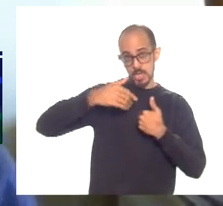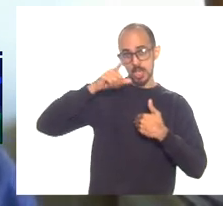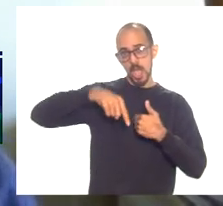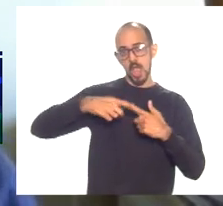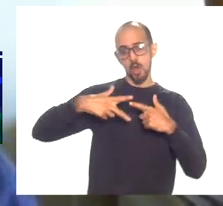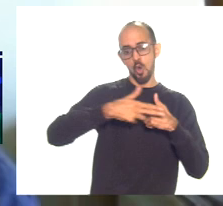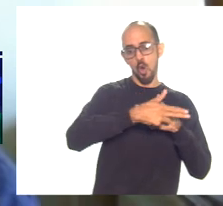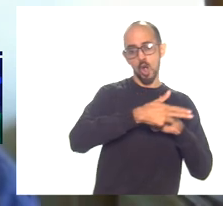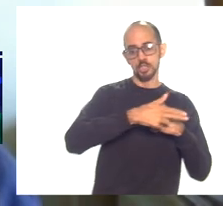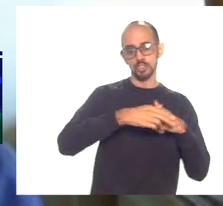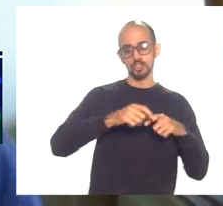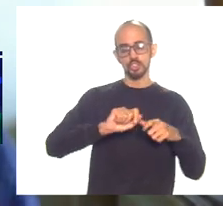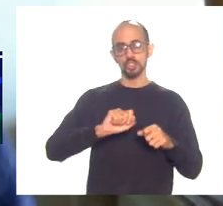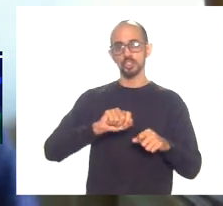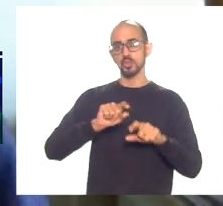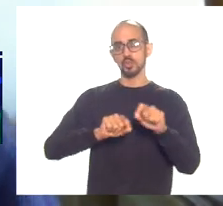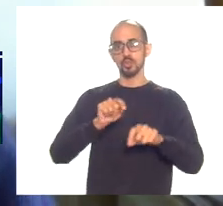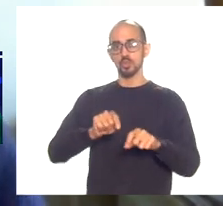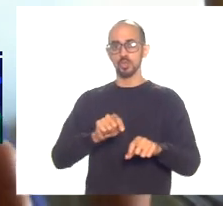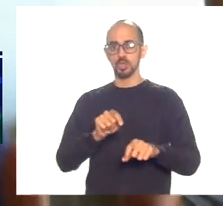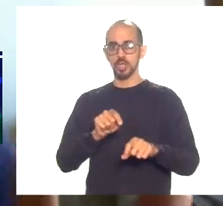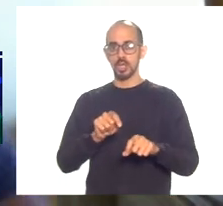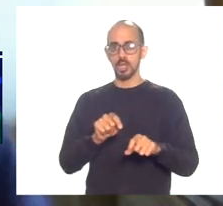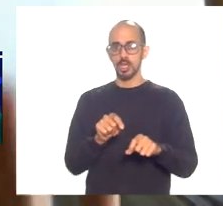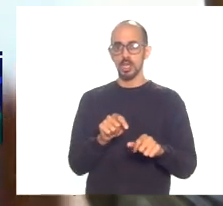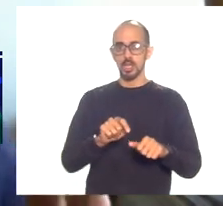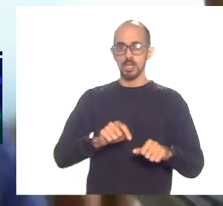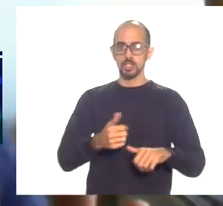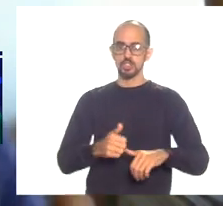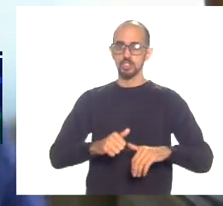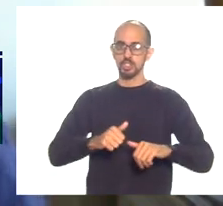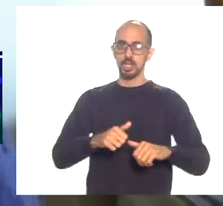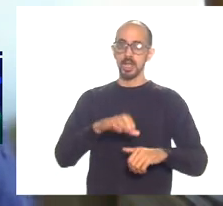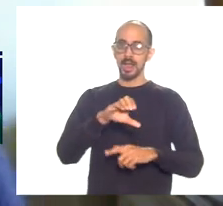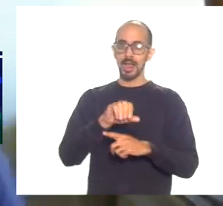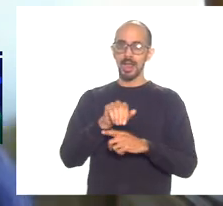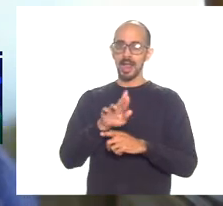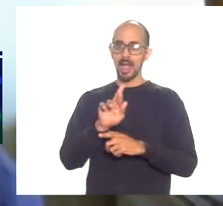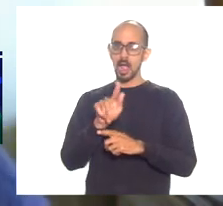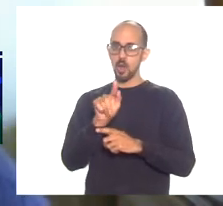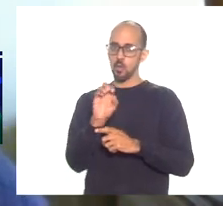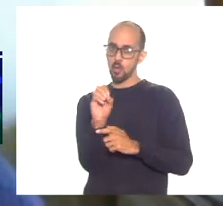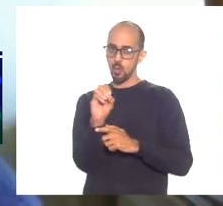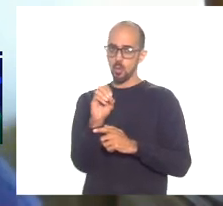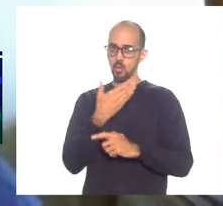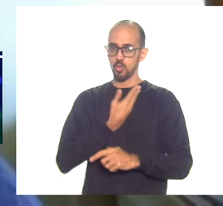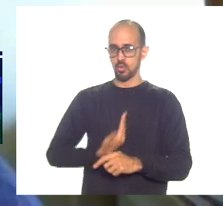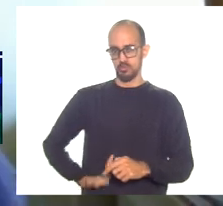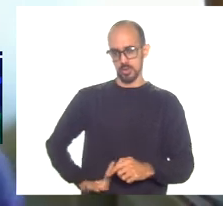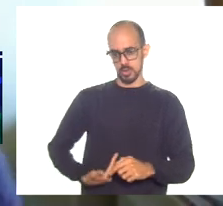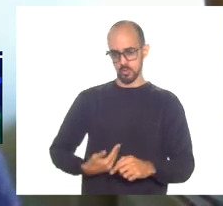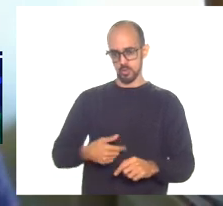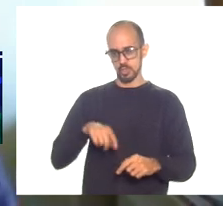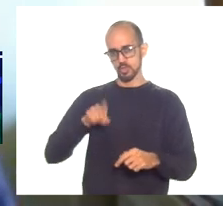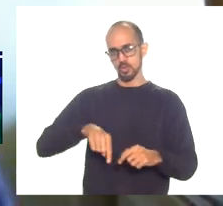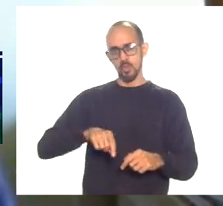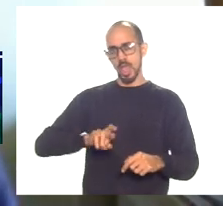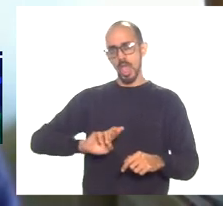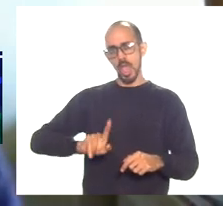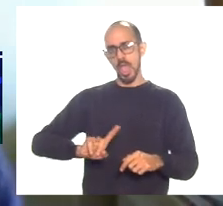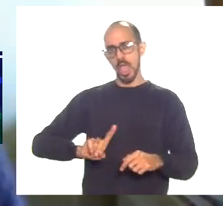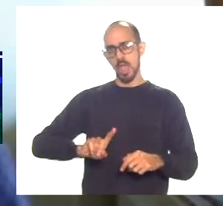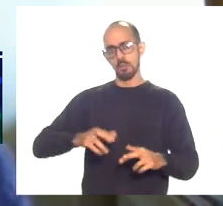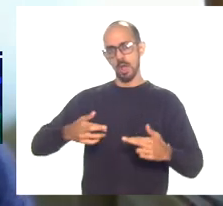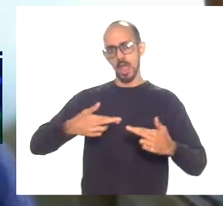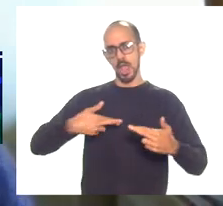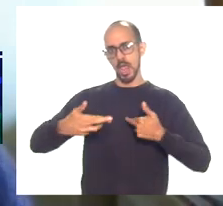governo eu não tô entendendo só isso para simplificar e esta no a relação